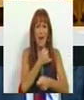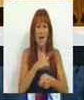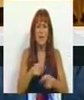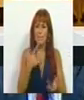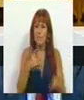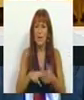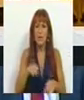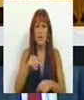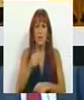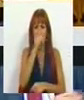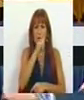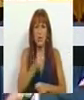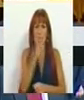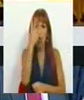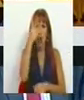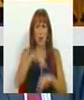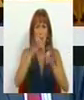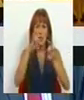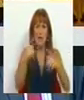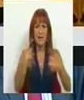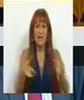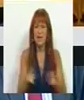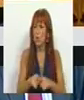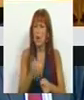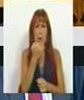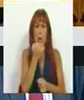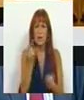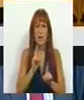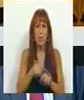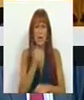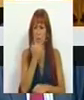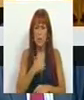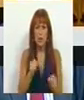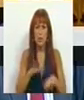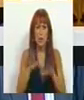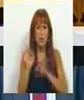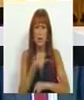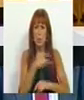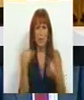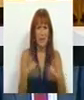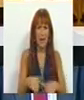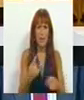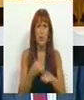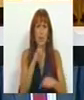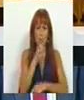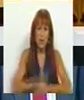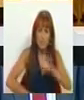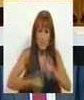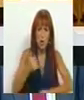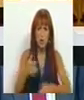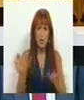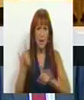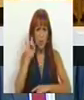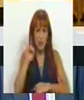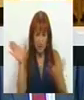é que há um distrito de Santarém que tem quatro hospitais e não está contente nem satisfeito com os cuidados de saúde que tem, porque pode ter melhor, com